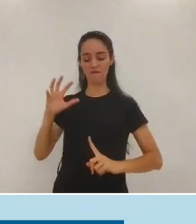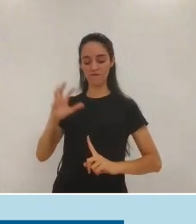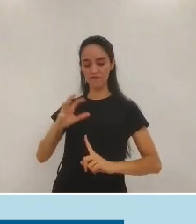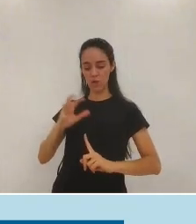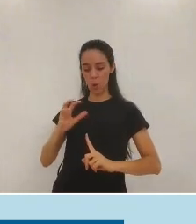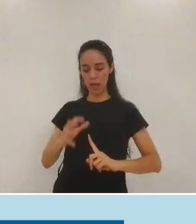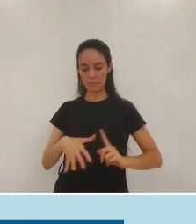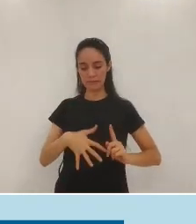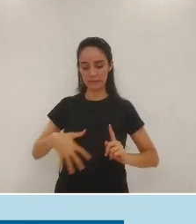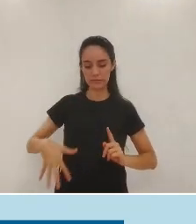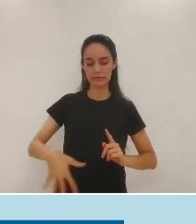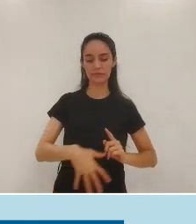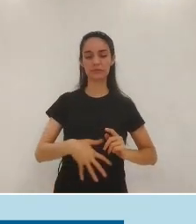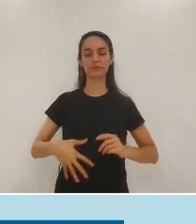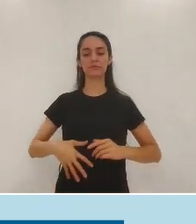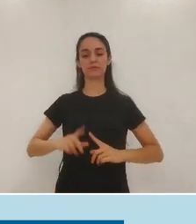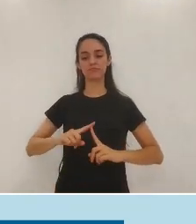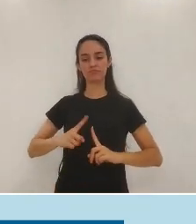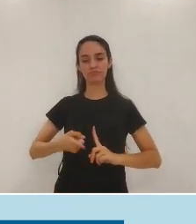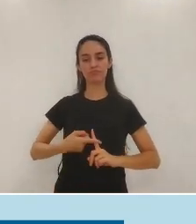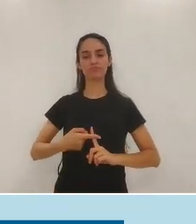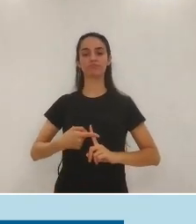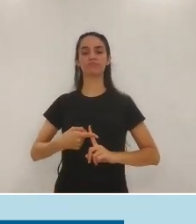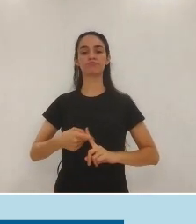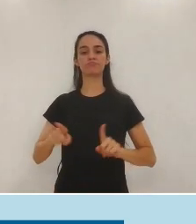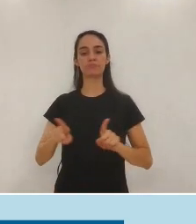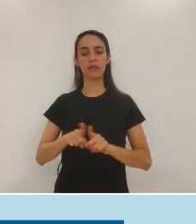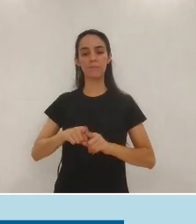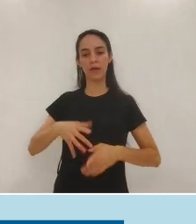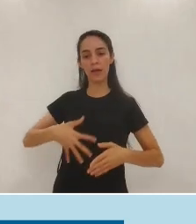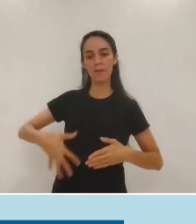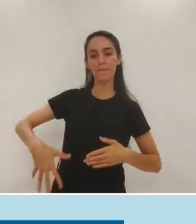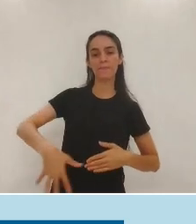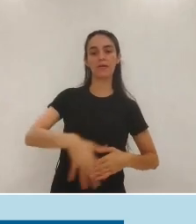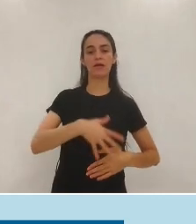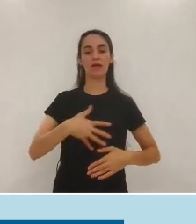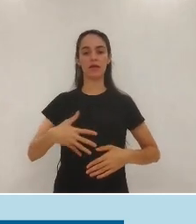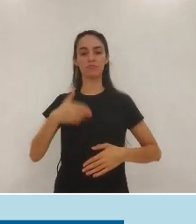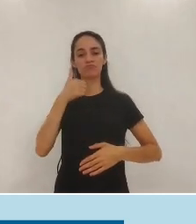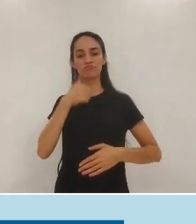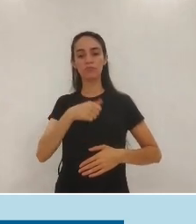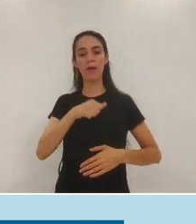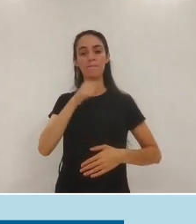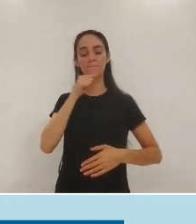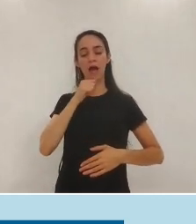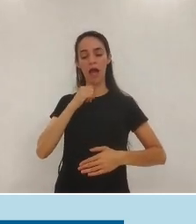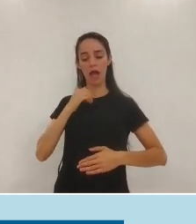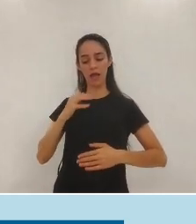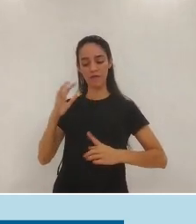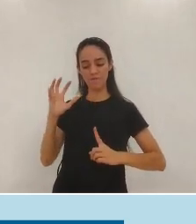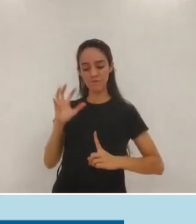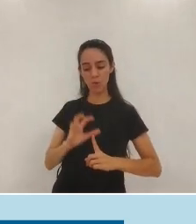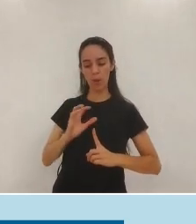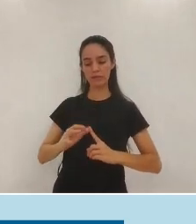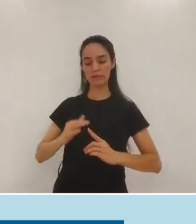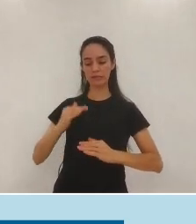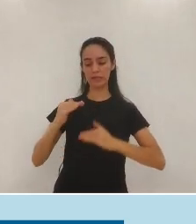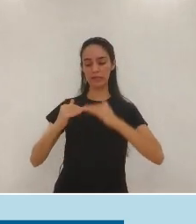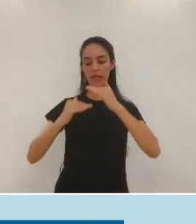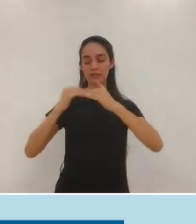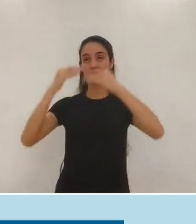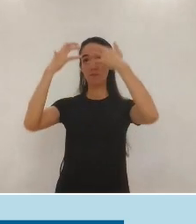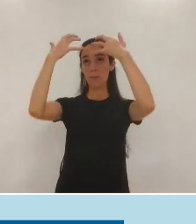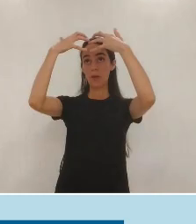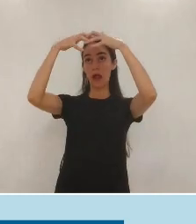sistema imunológico materno vai influenciar diretamente no desenvolvimento neural do bebê. Eu não sei se vocês já tiveram